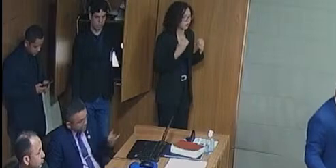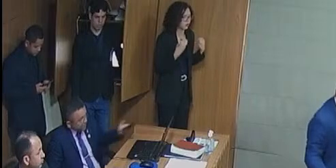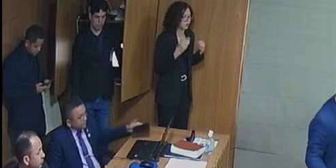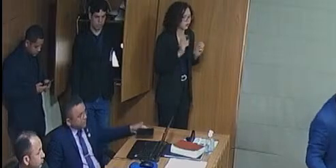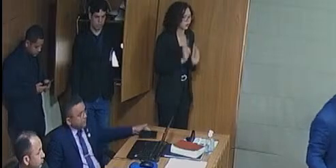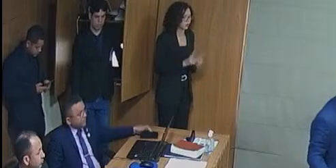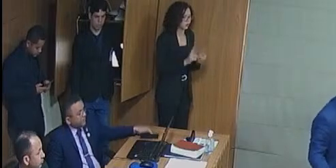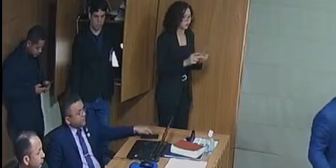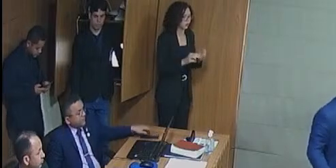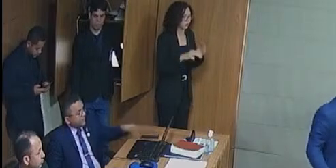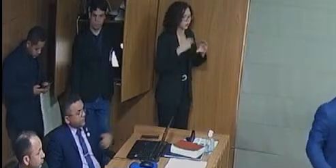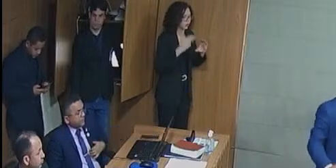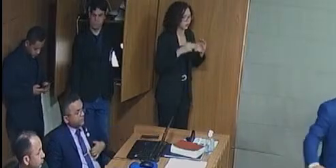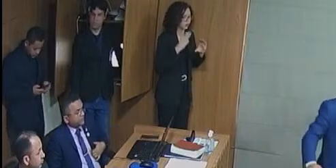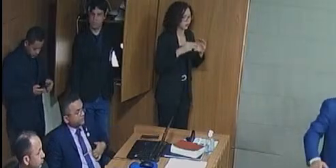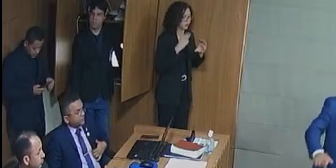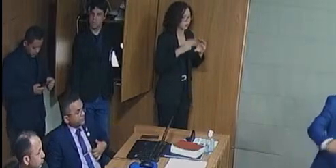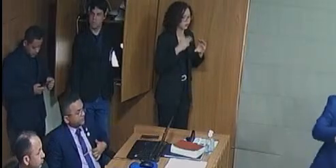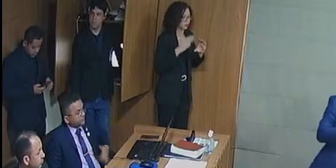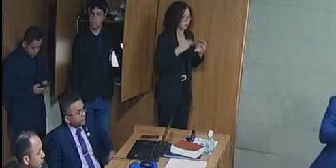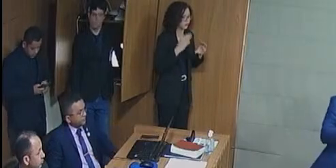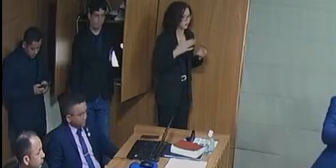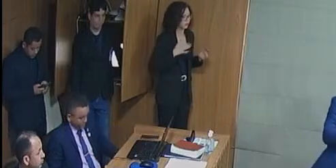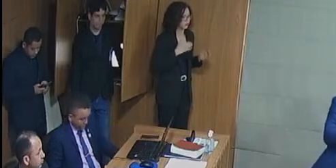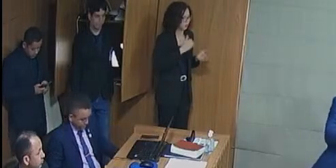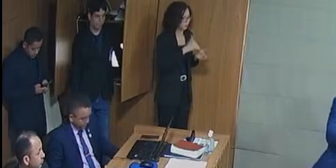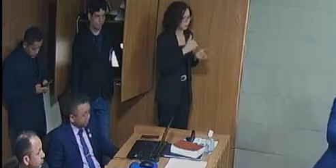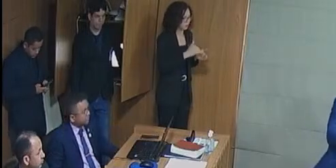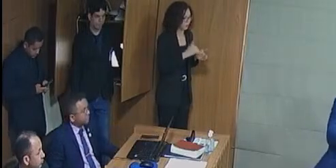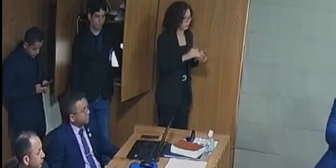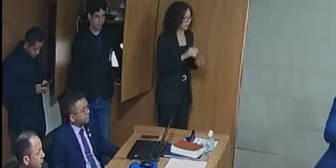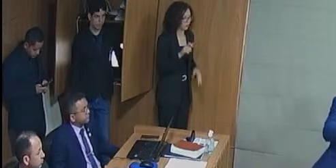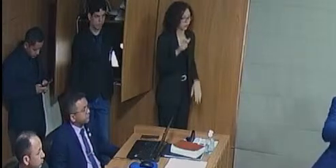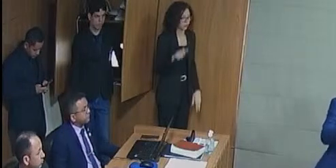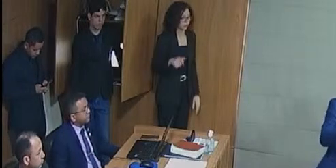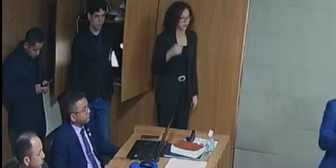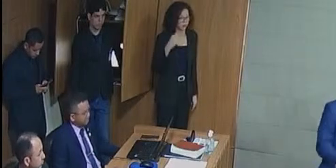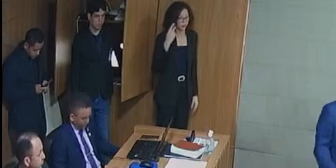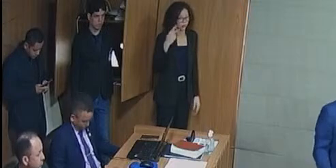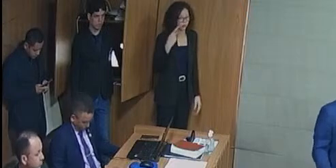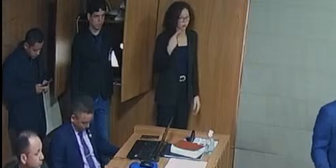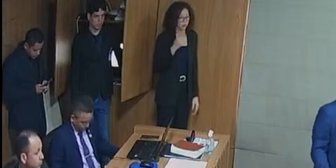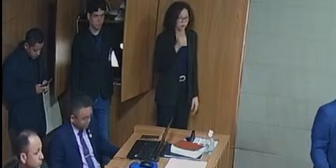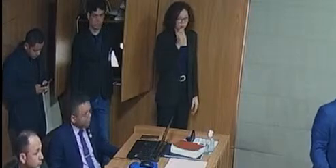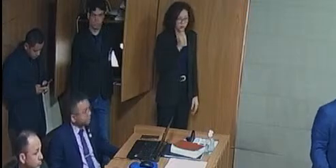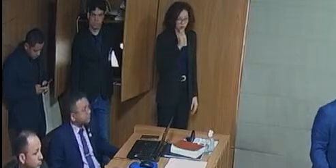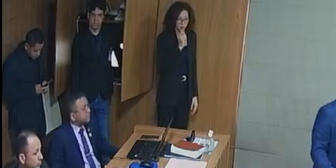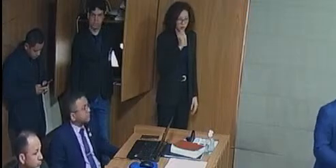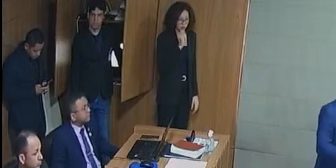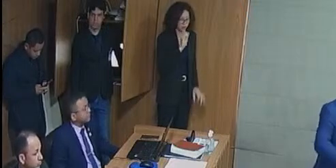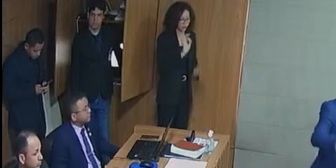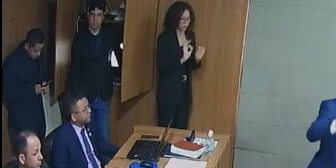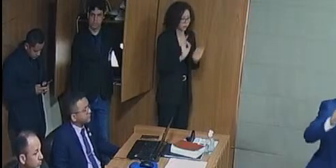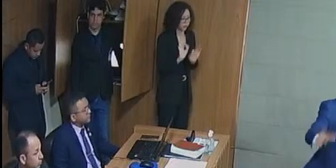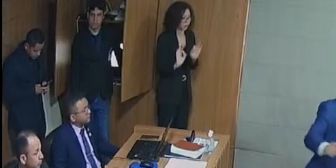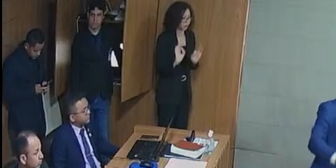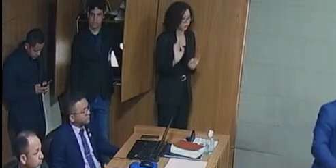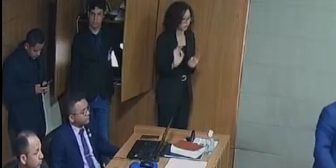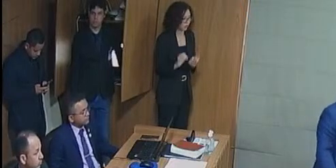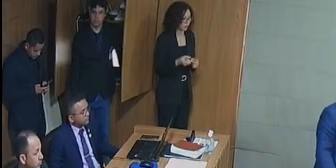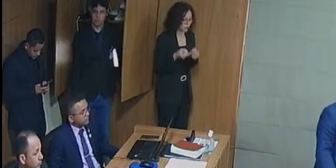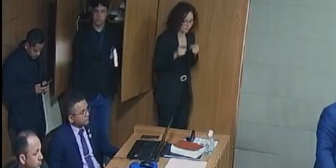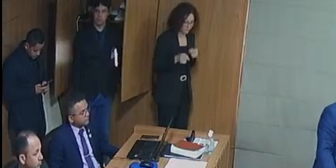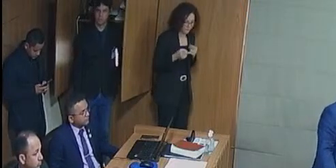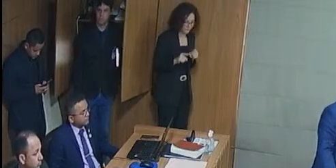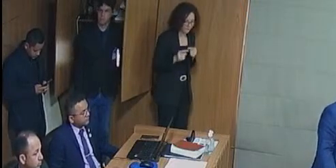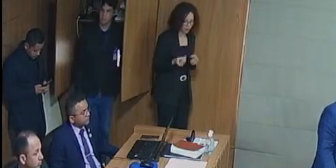que promotor Zan ainda está operacionalizando medidas de ataque contra mim e contra